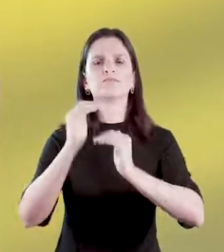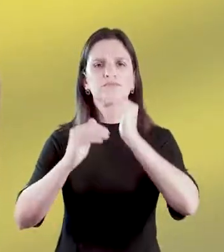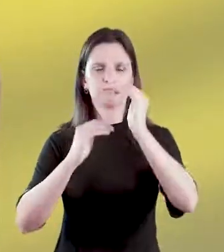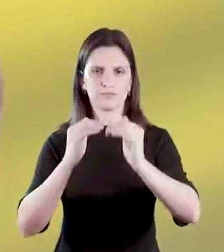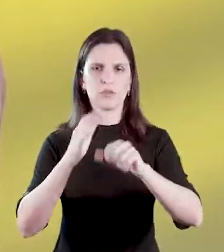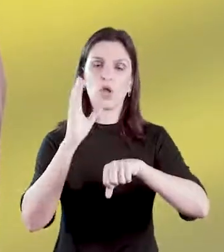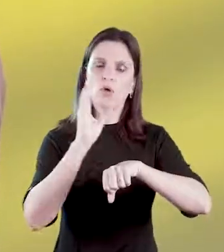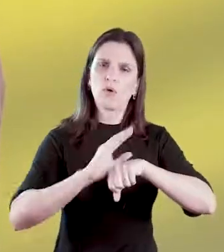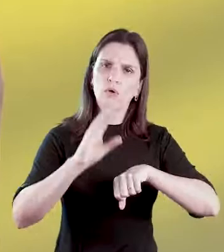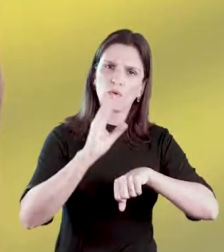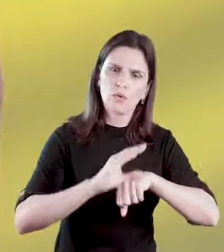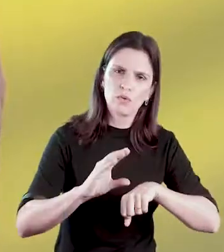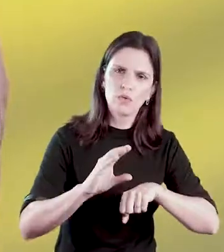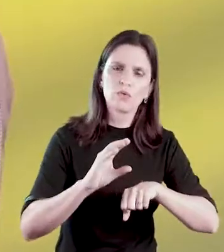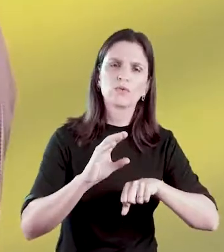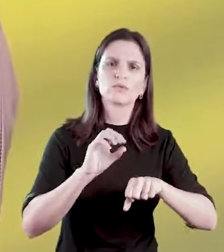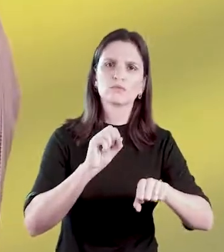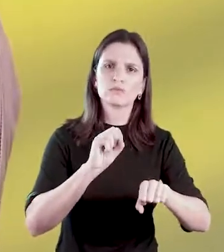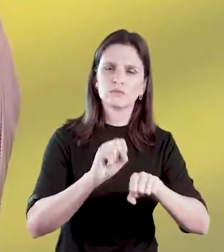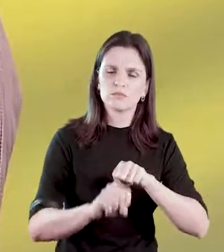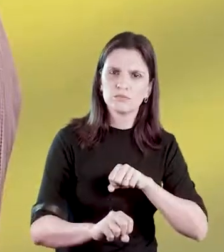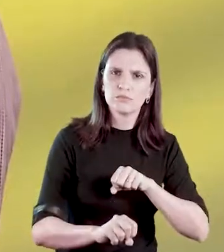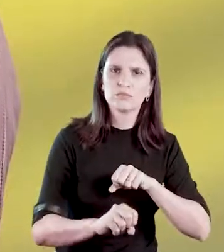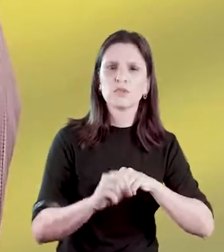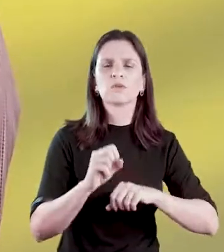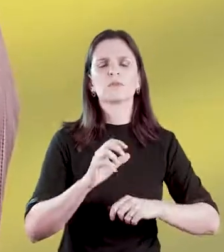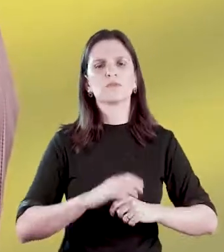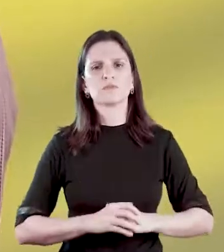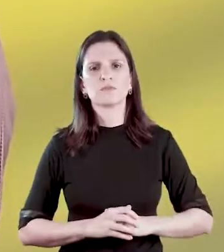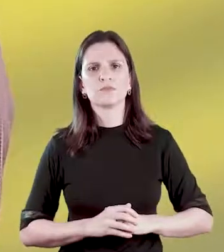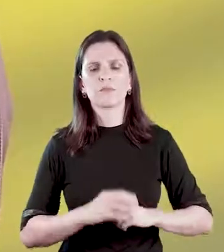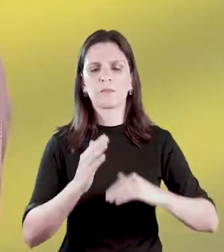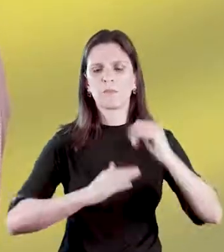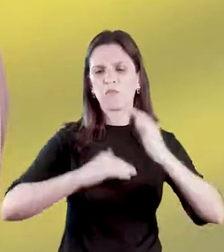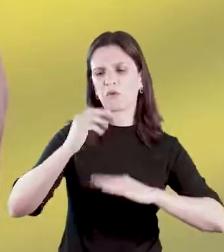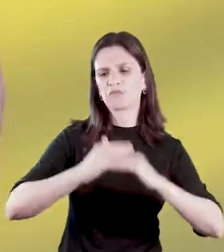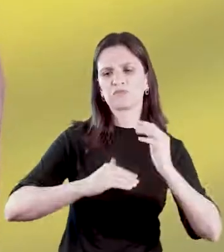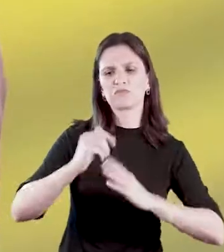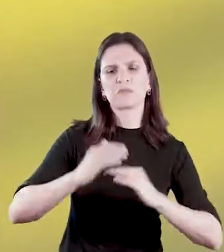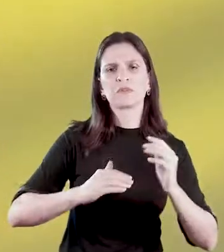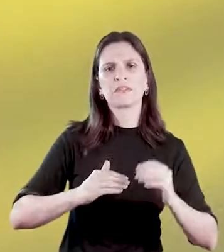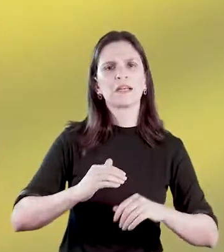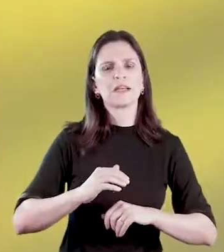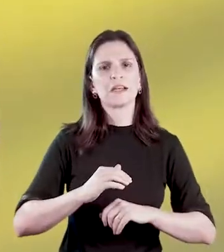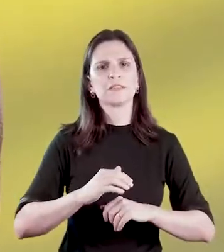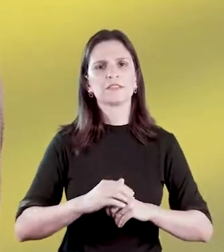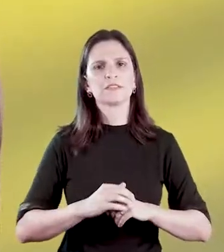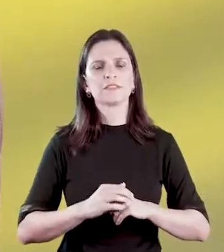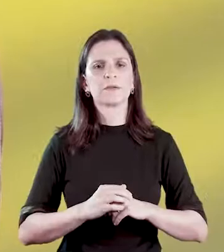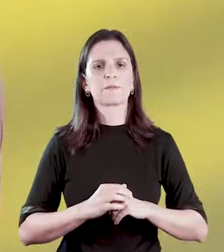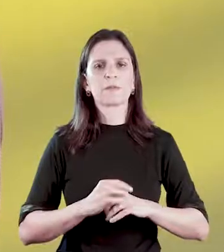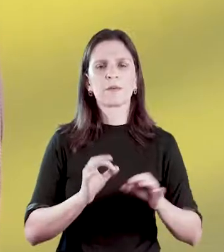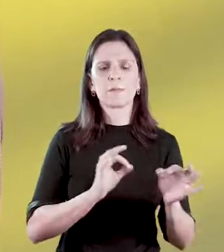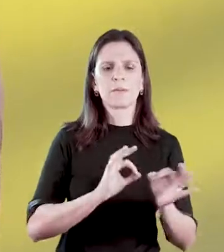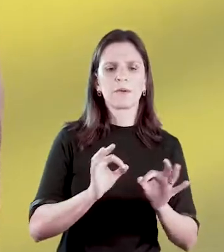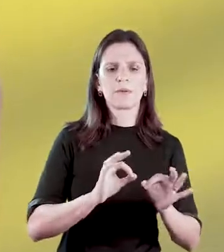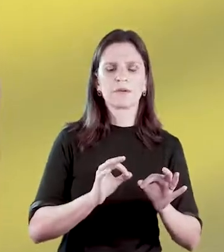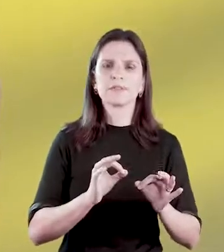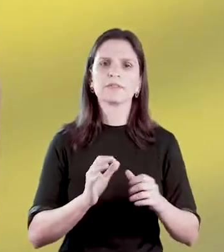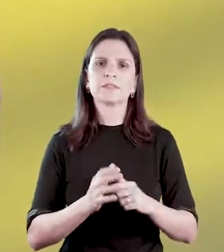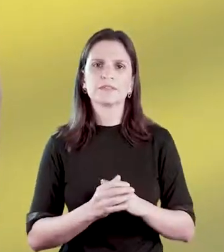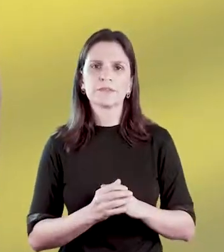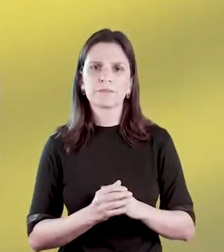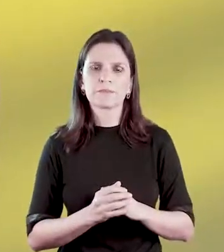curso profissionalizante eu vou esperar para de Mia acabando agora eu quero ver essas escolas integral